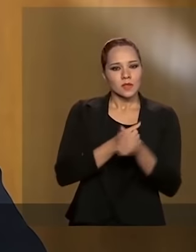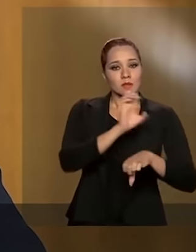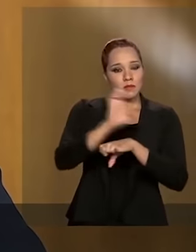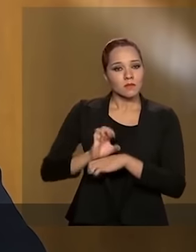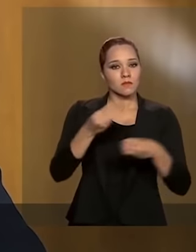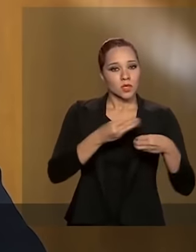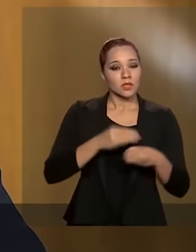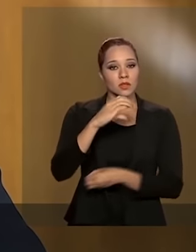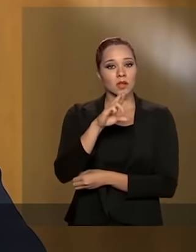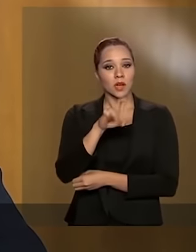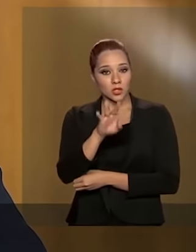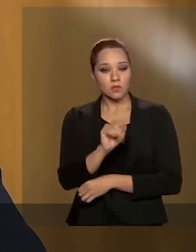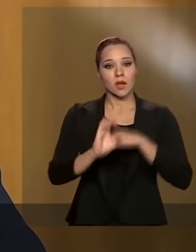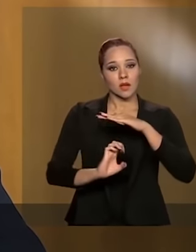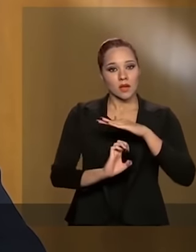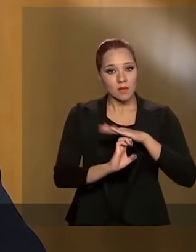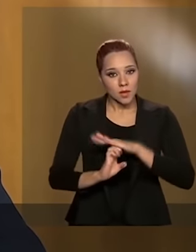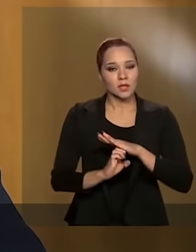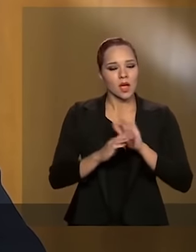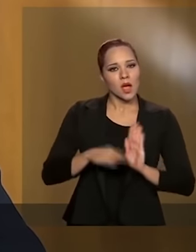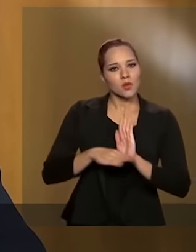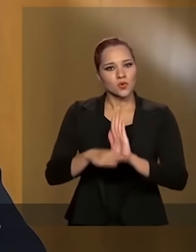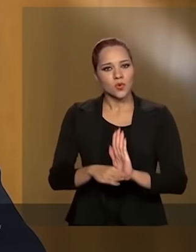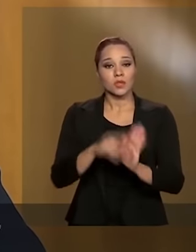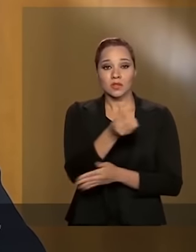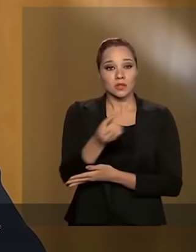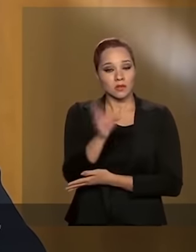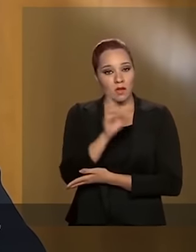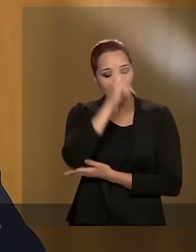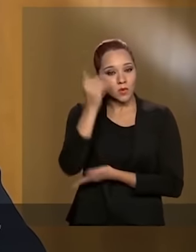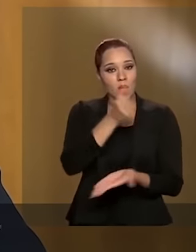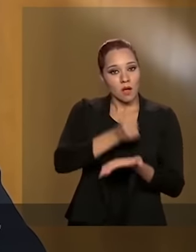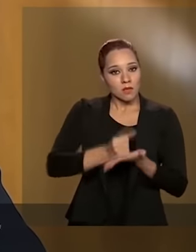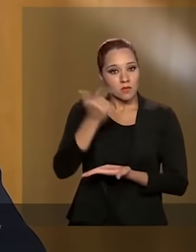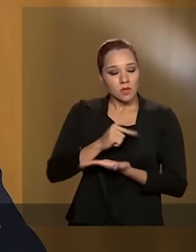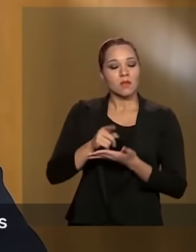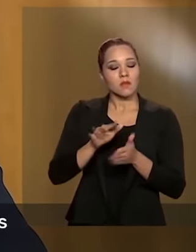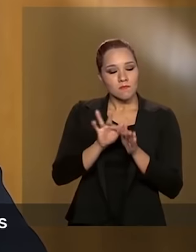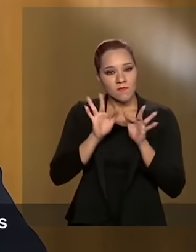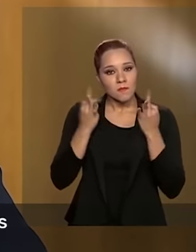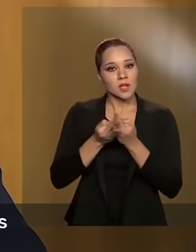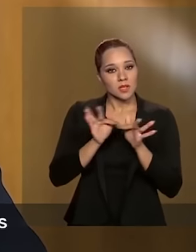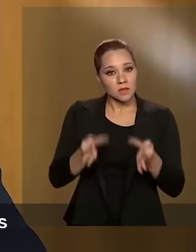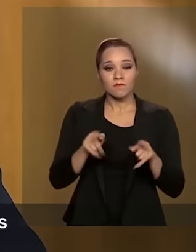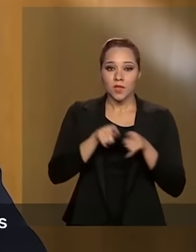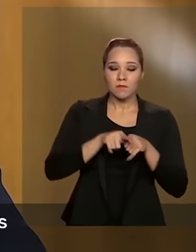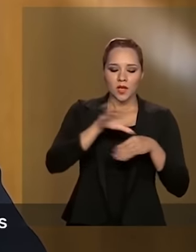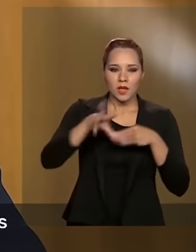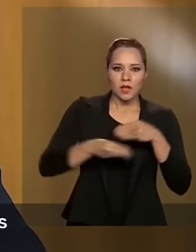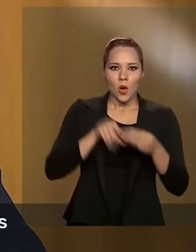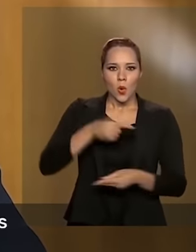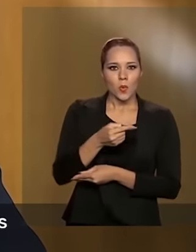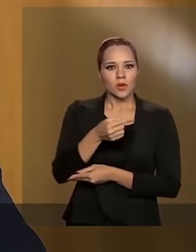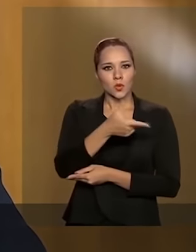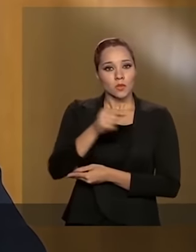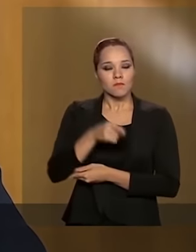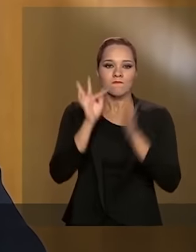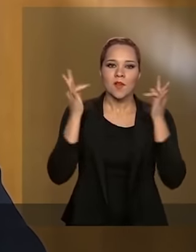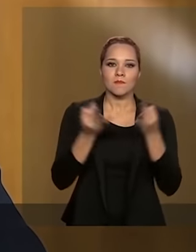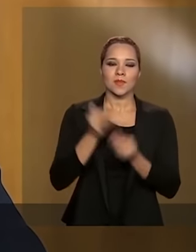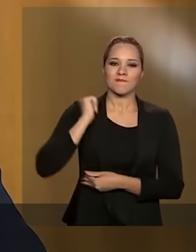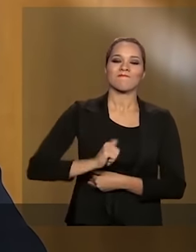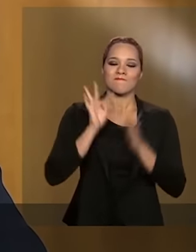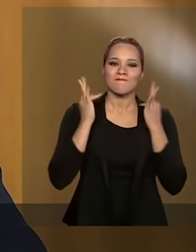e municípios linha de crédito para empresas alcione a saúde essenciais aos trabalhadores informais e vulneráveis entrada de mais de 1 milhão e 200 mil famílias